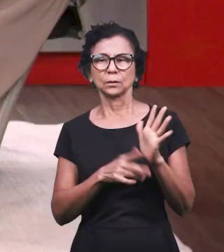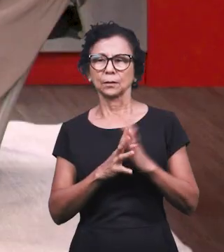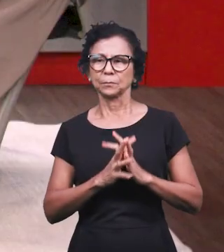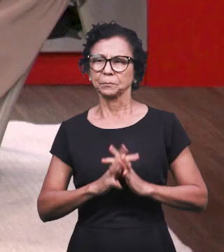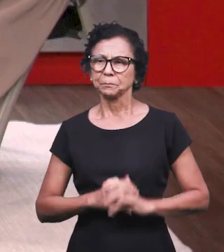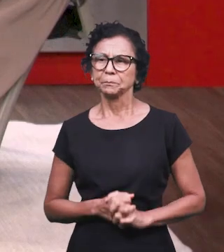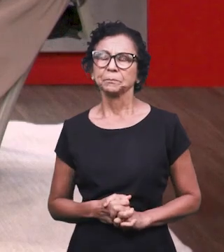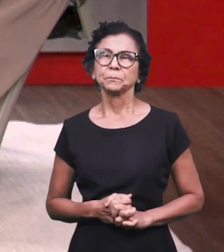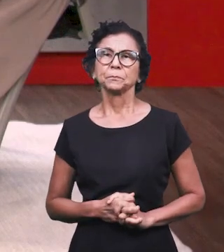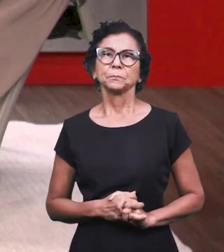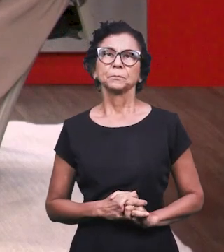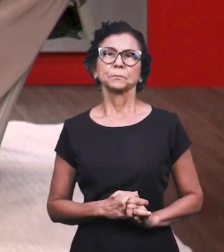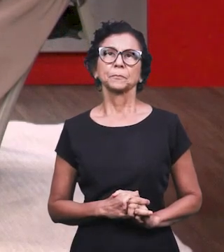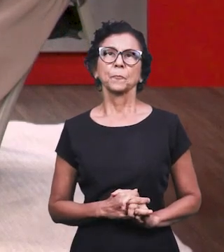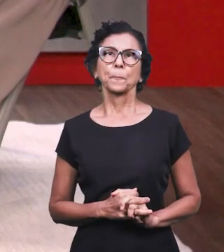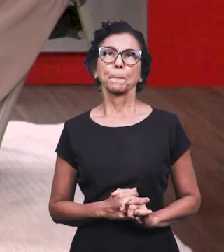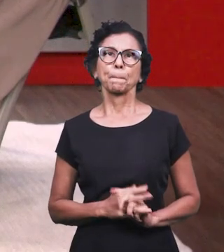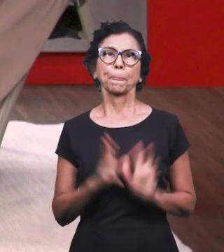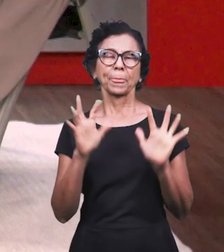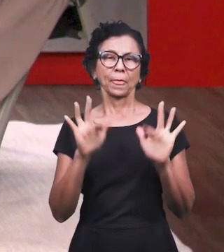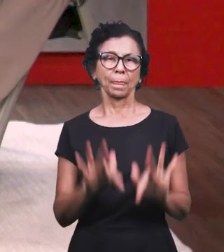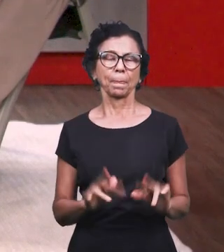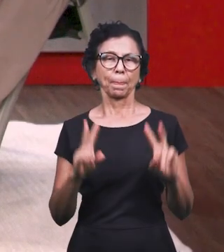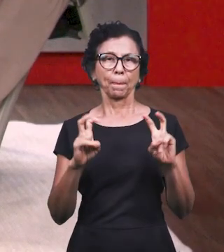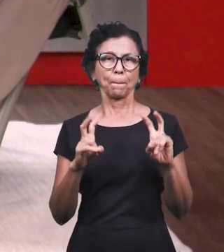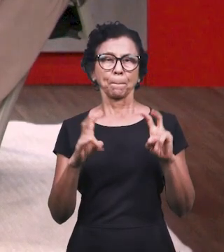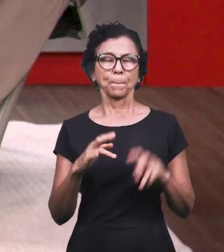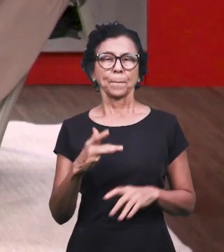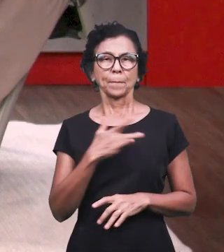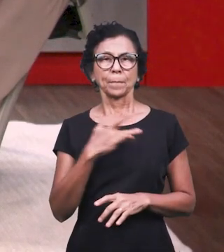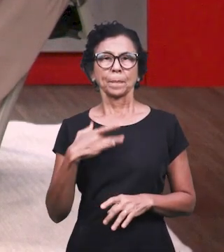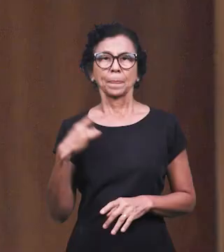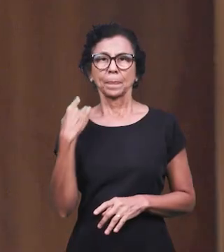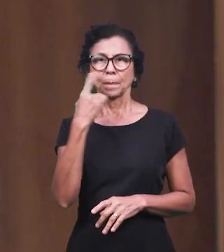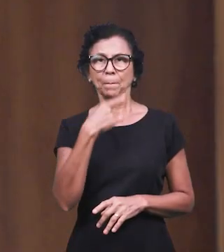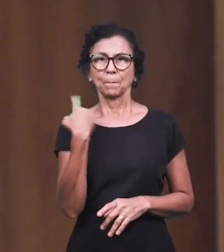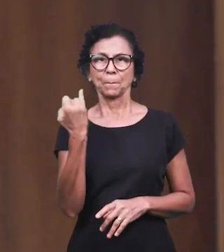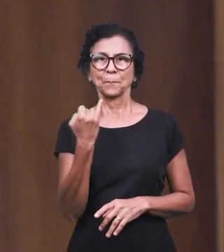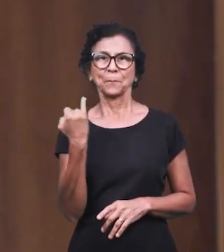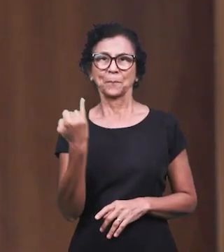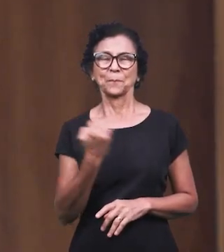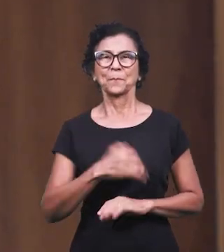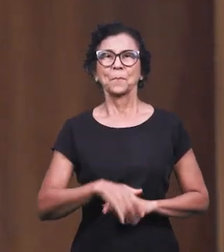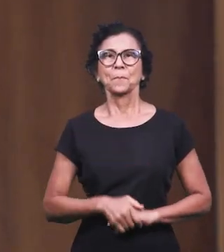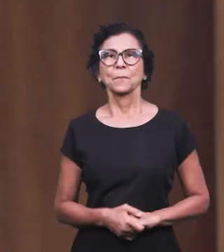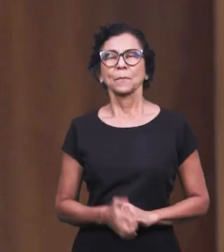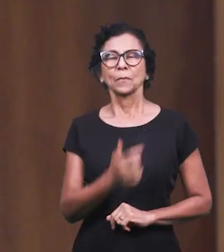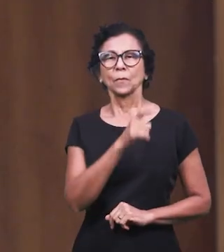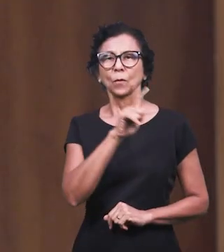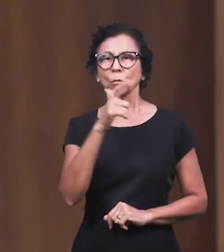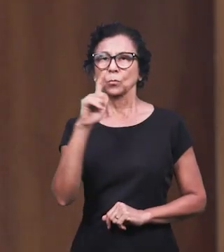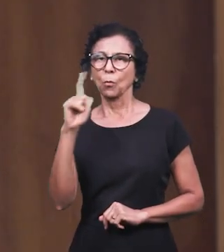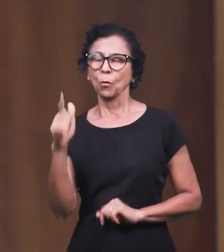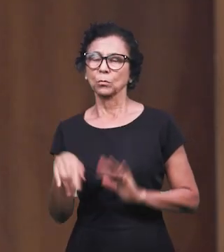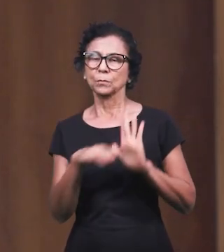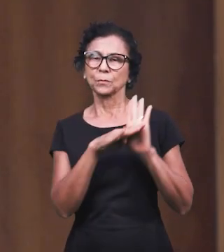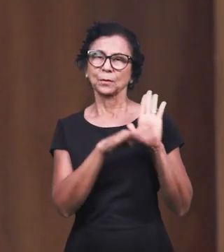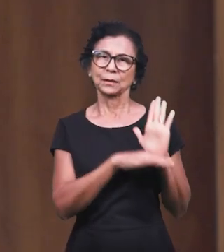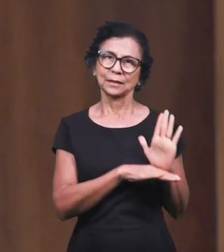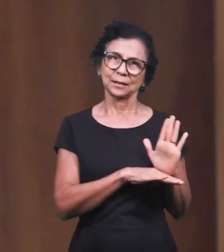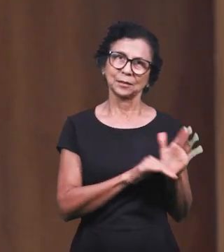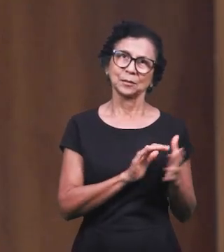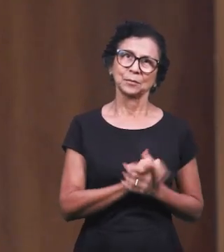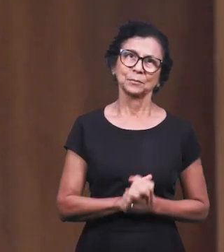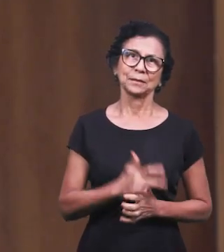Com isso, a gente encerra um tema de saúde bucal muito importante. Nós vamos ter outros programas sobre saúde